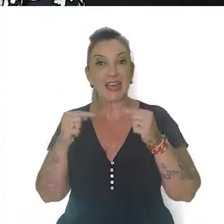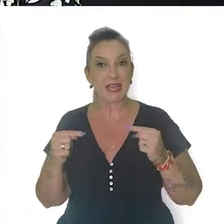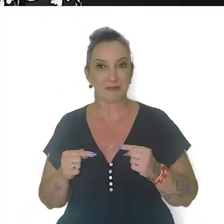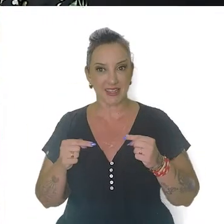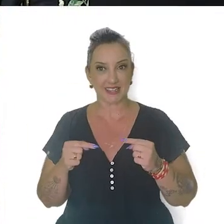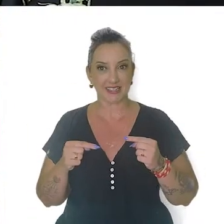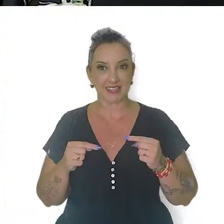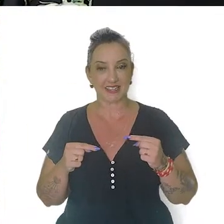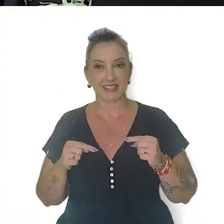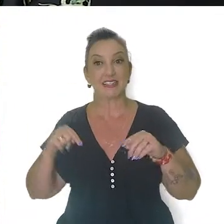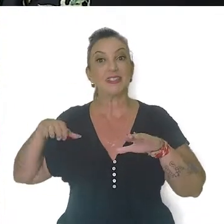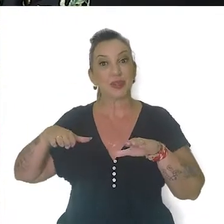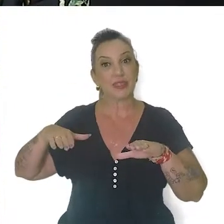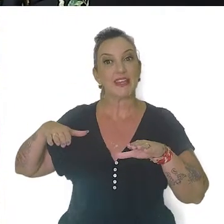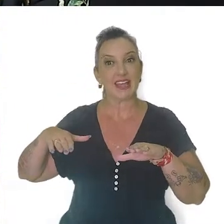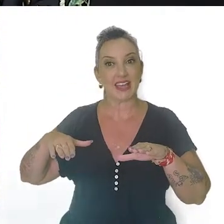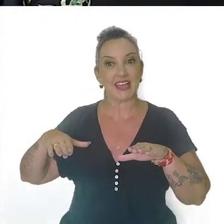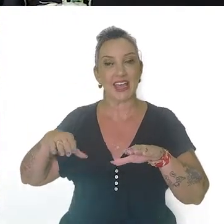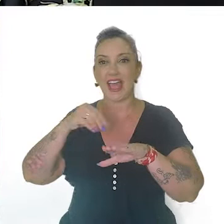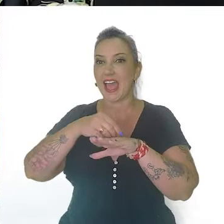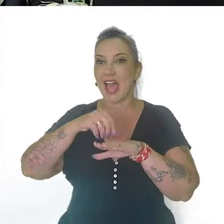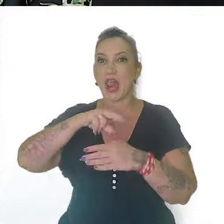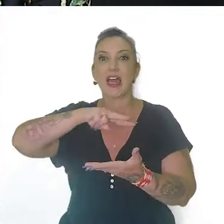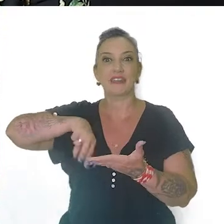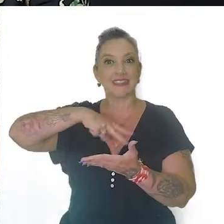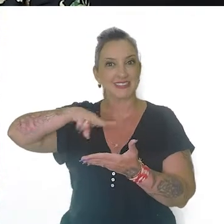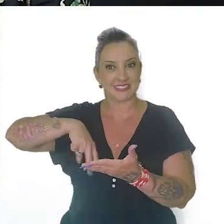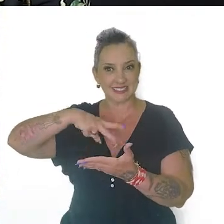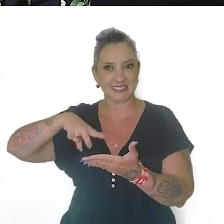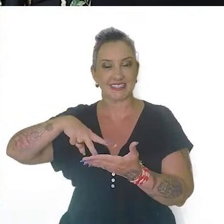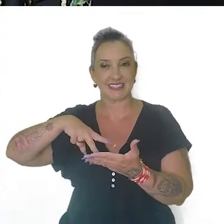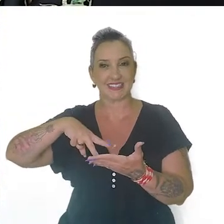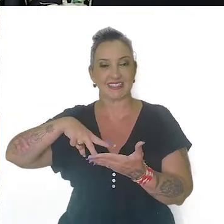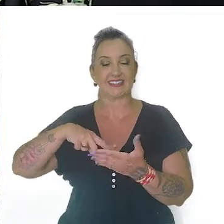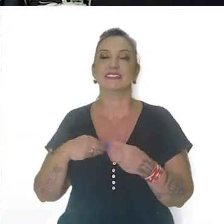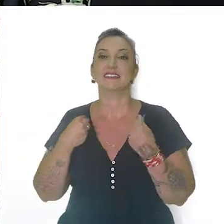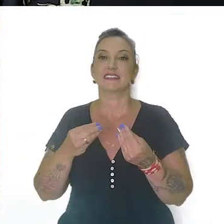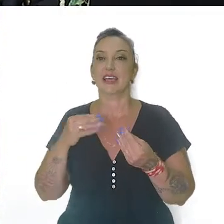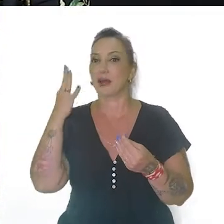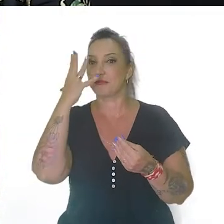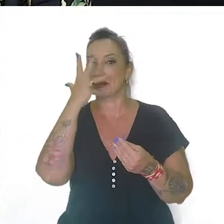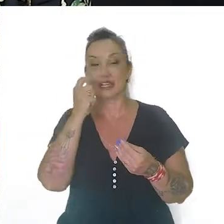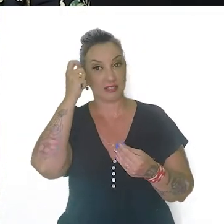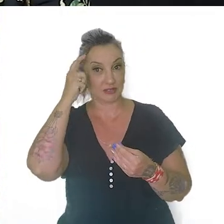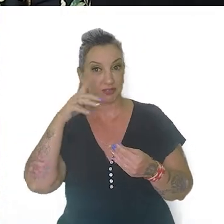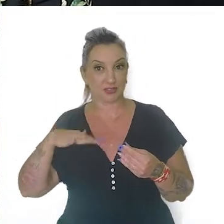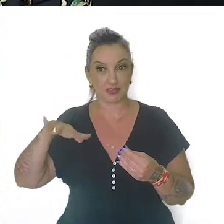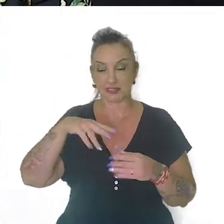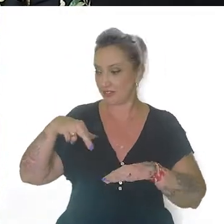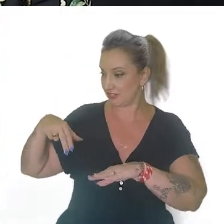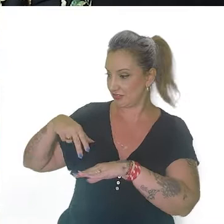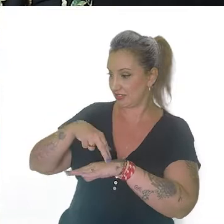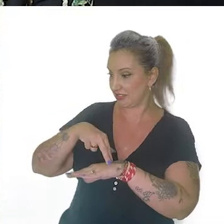rima, oficina de discotecagem, um aulão de dança, né, trazendo também a parte da beleza da